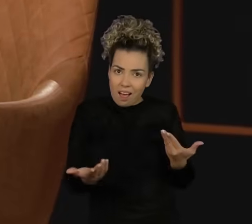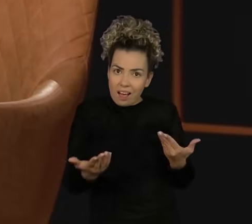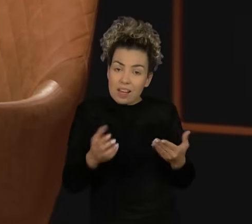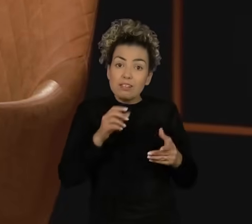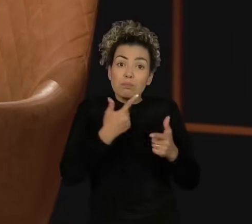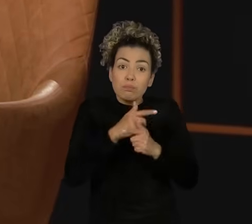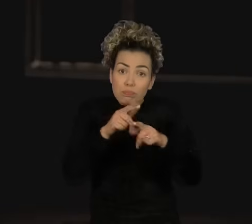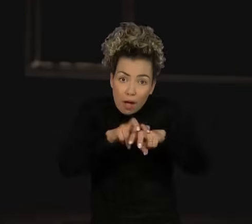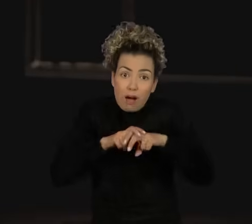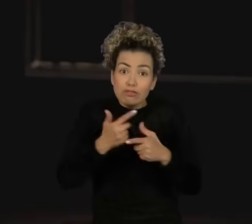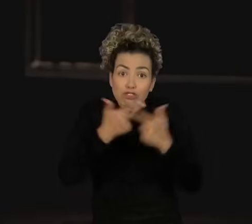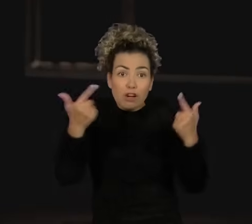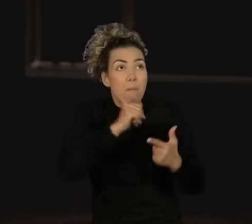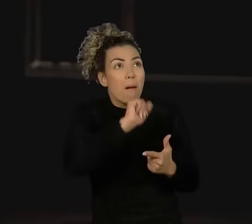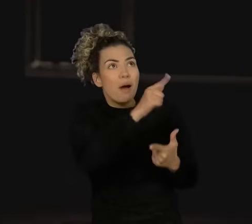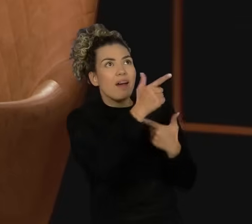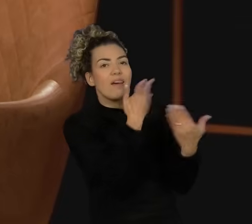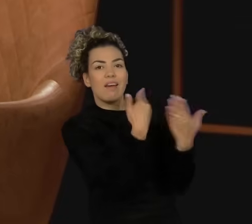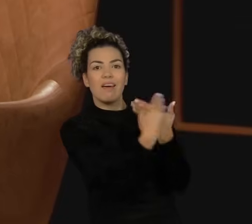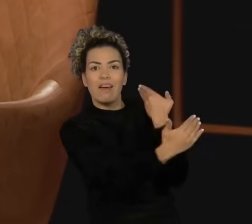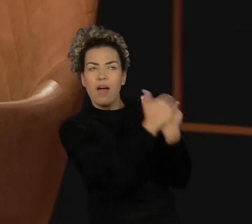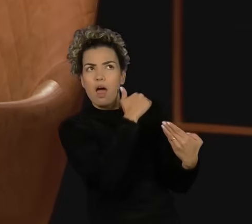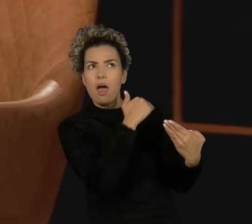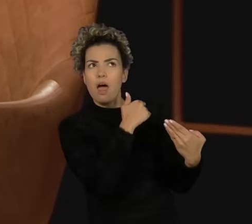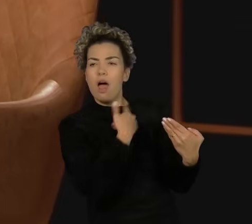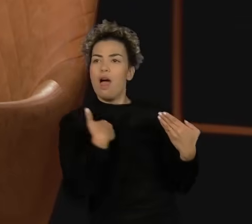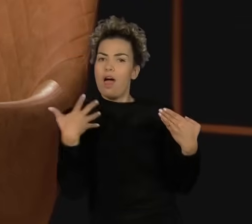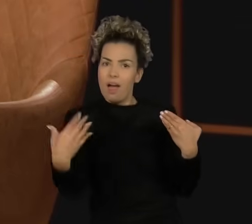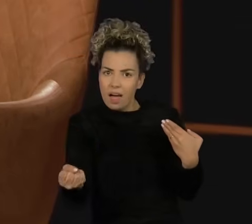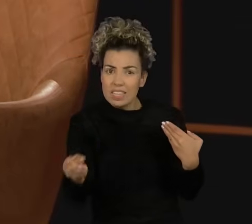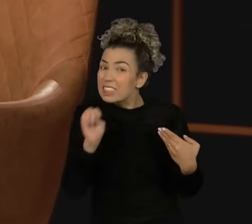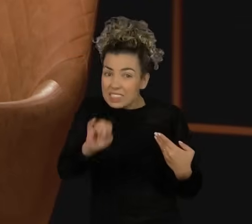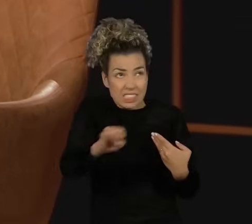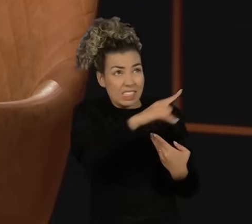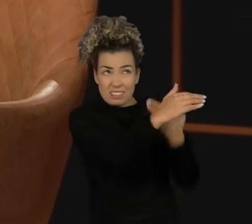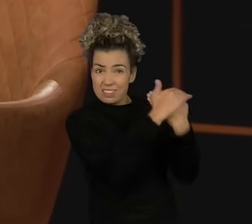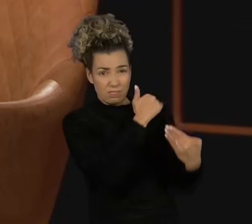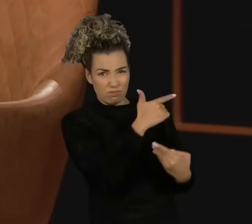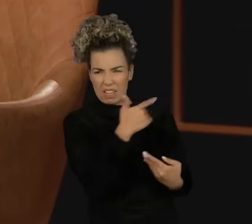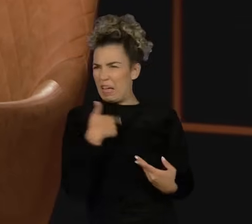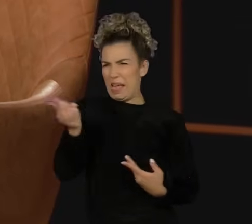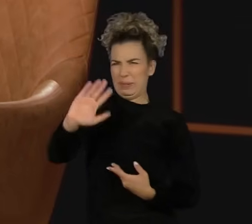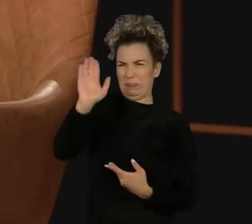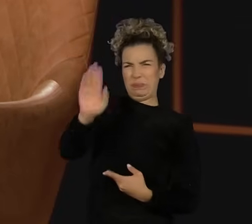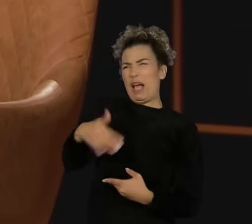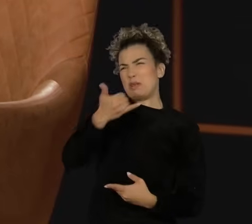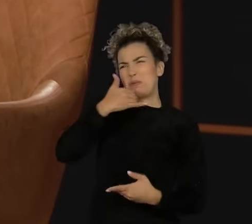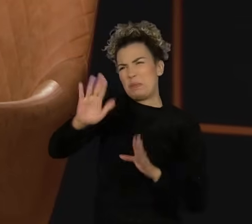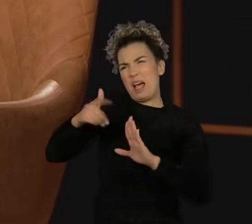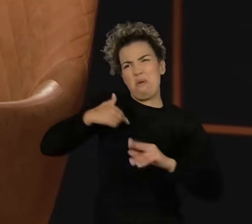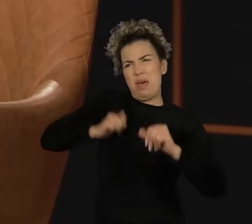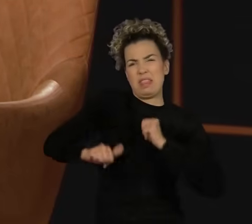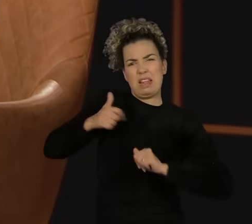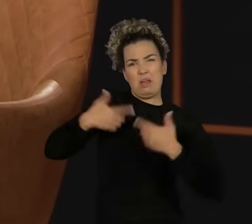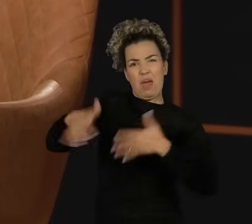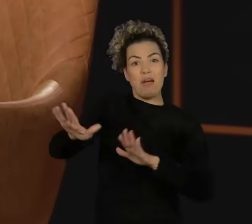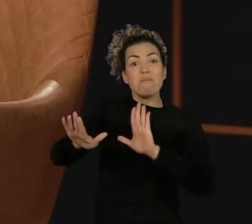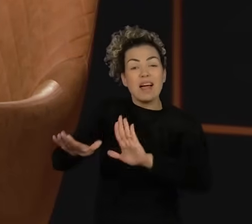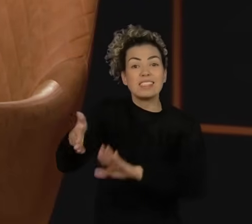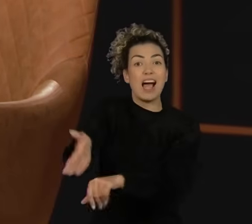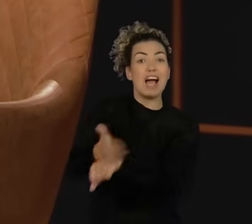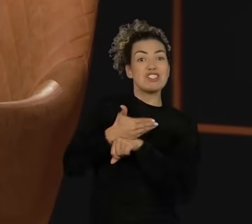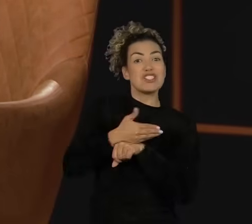mãe. Porque eu ia falar, não quero ser atriz, não é isso, sabe? Só como eu tinha tido essa